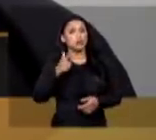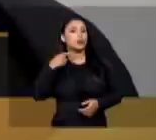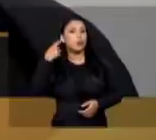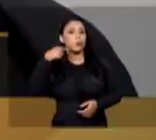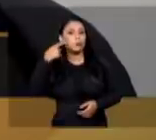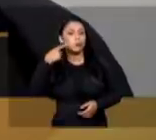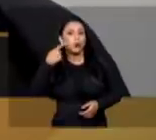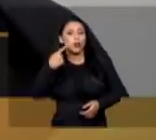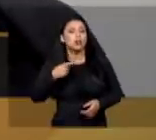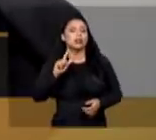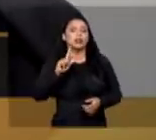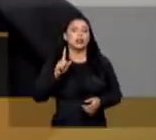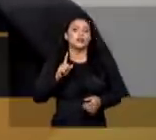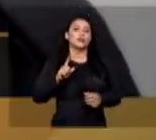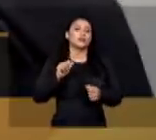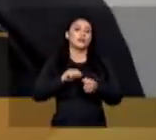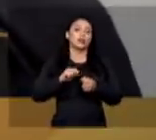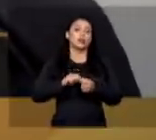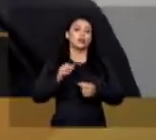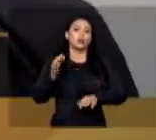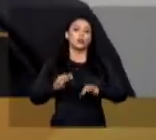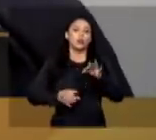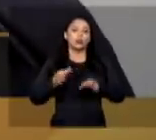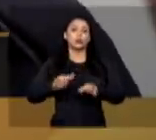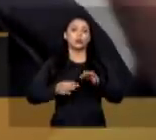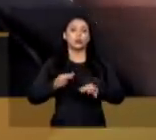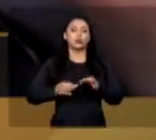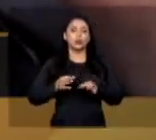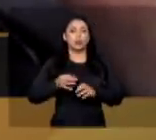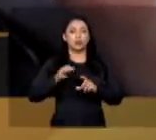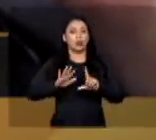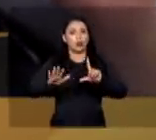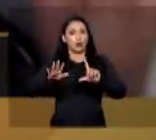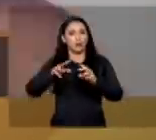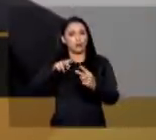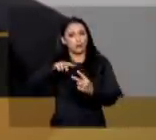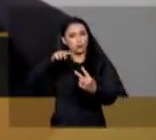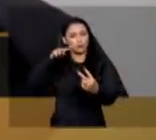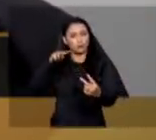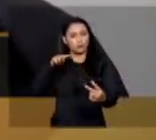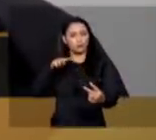realização do julgamento por videoconferência. No HC